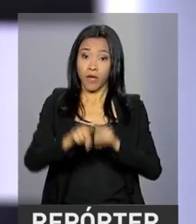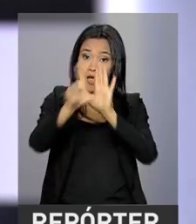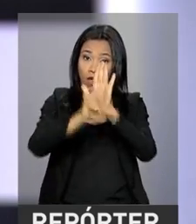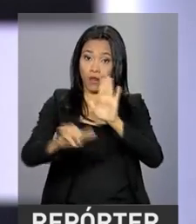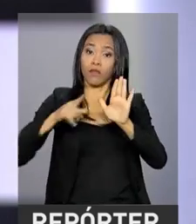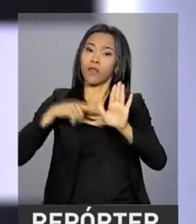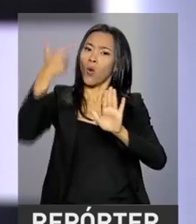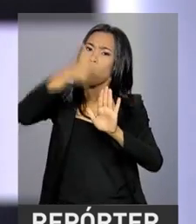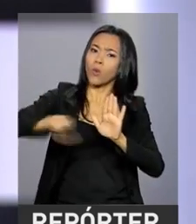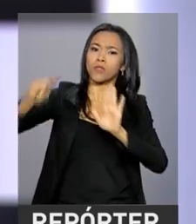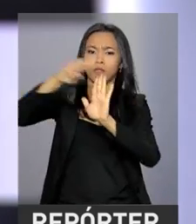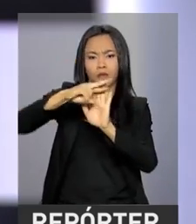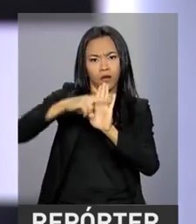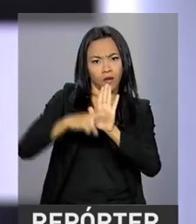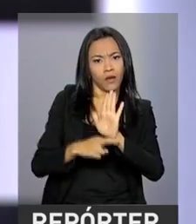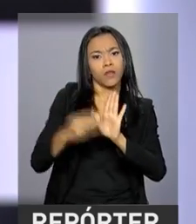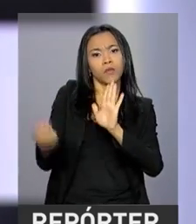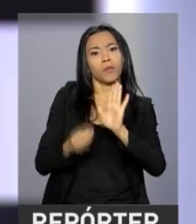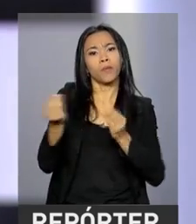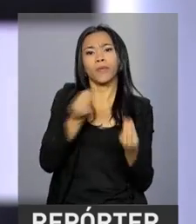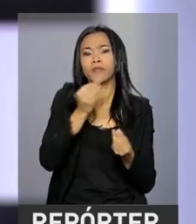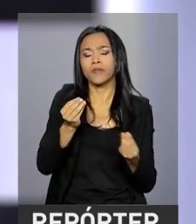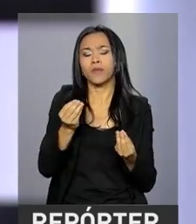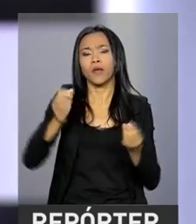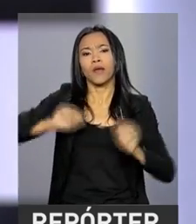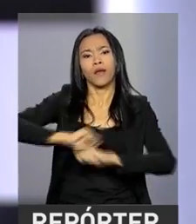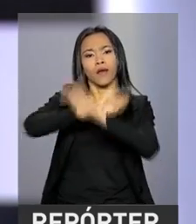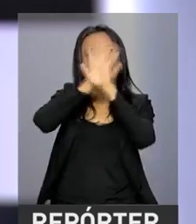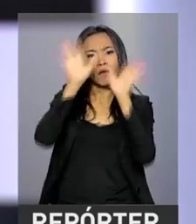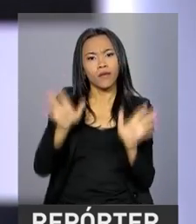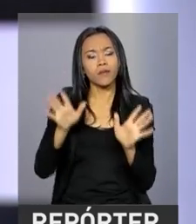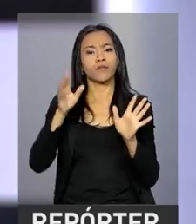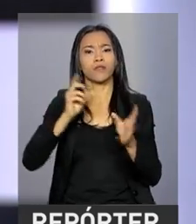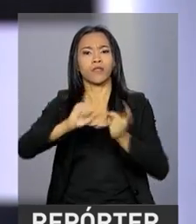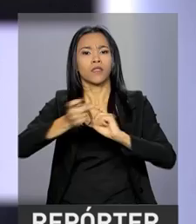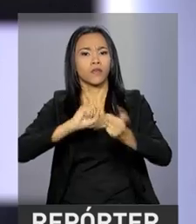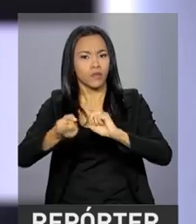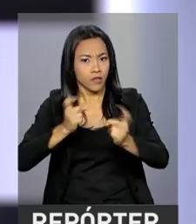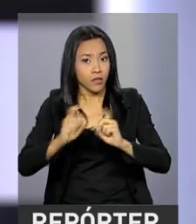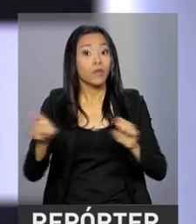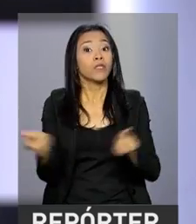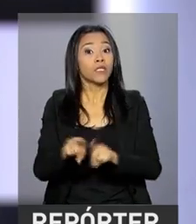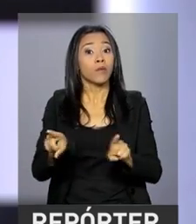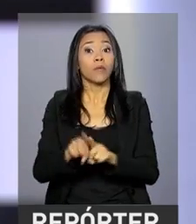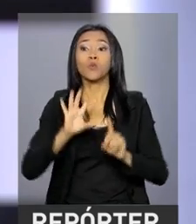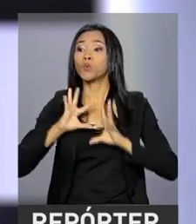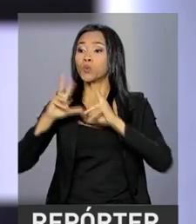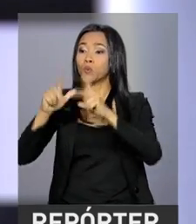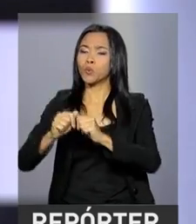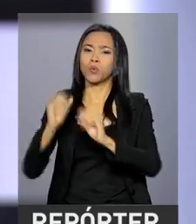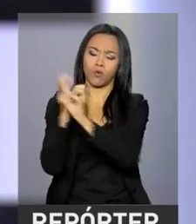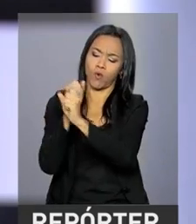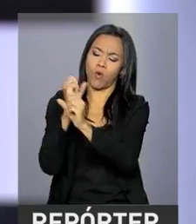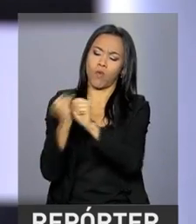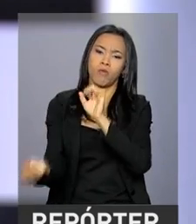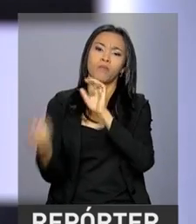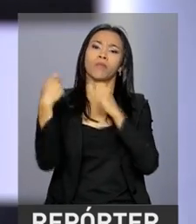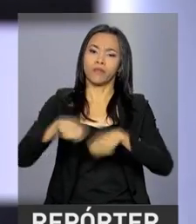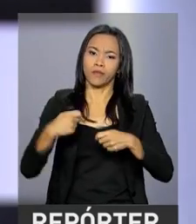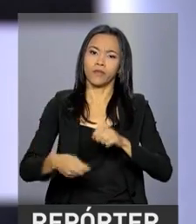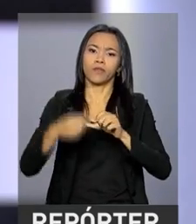critos para o detalhamento dos mecanismos de transparência e governança e determinou a publicação de demonstrações financeiras